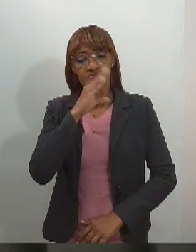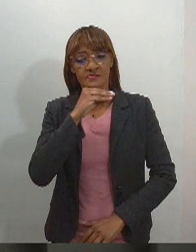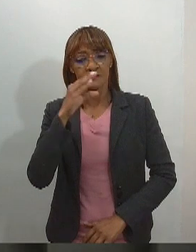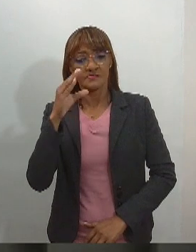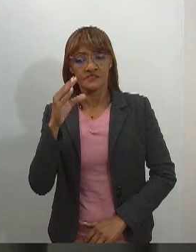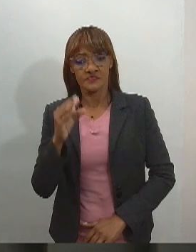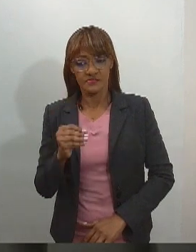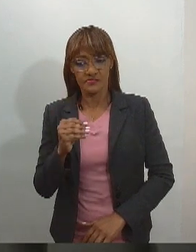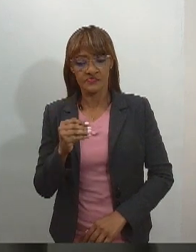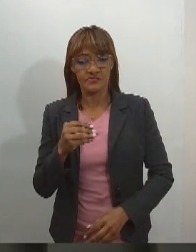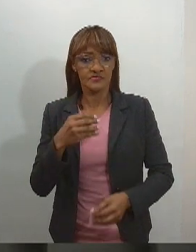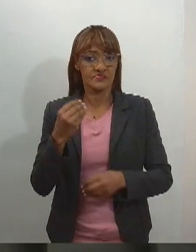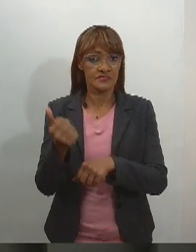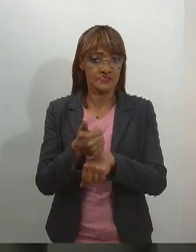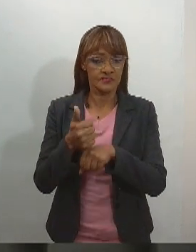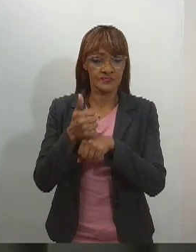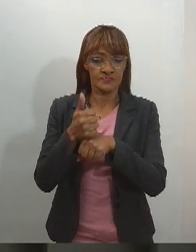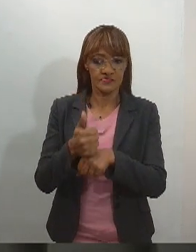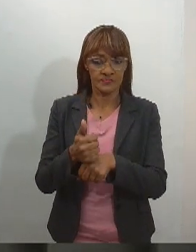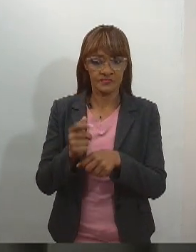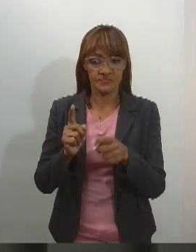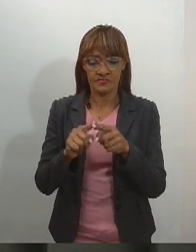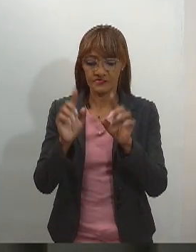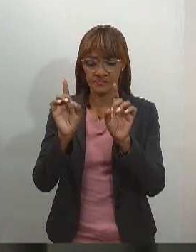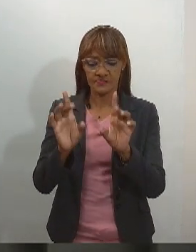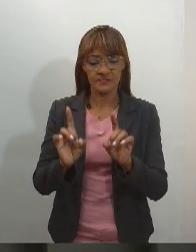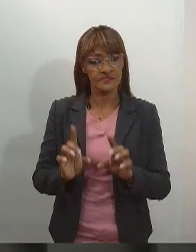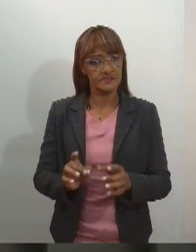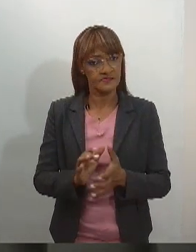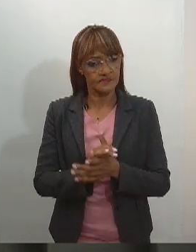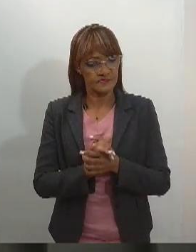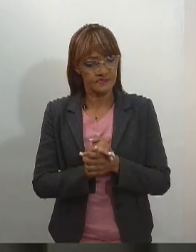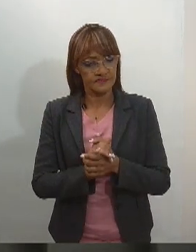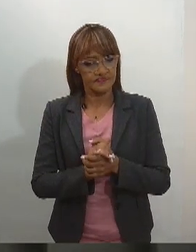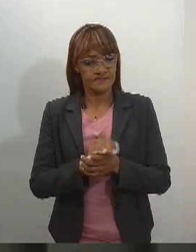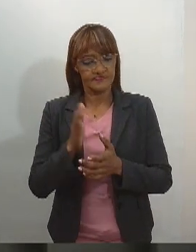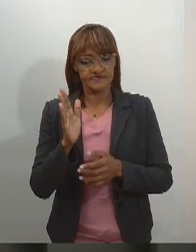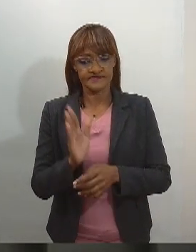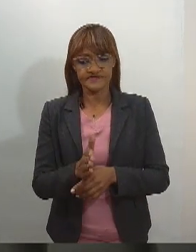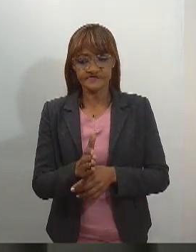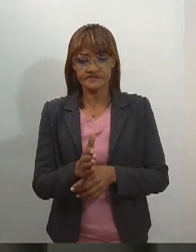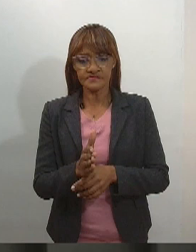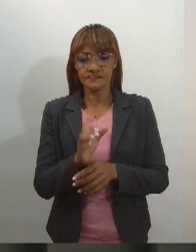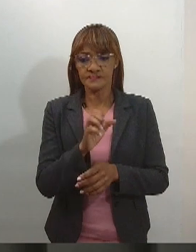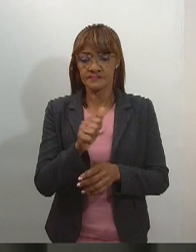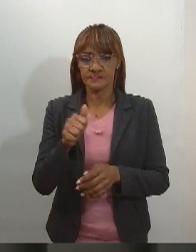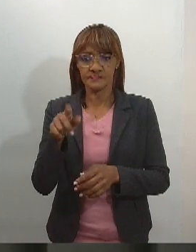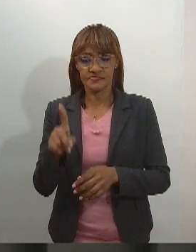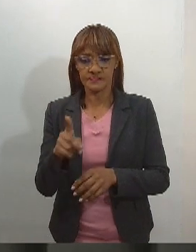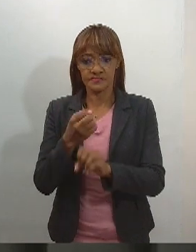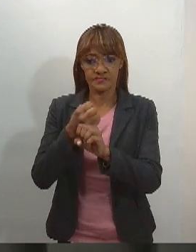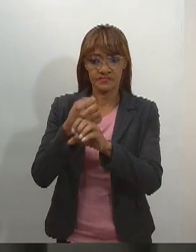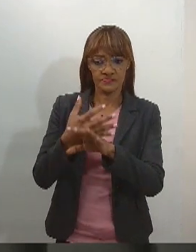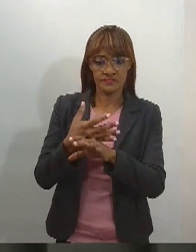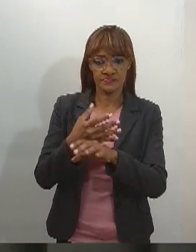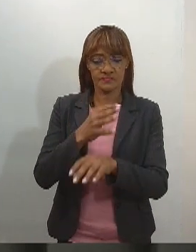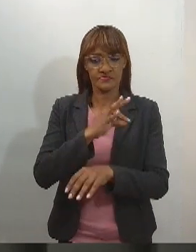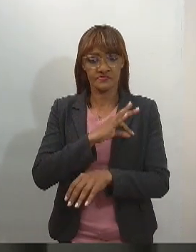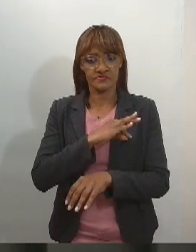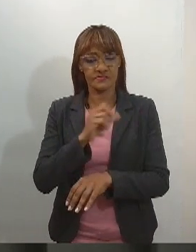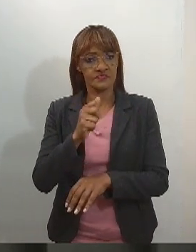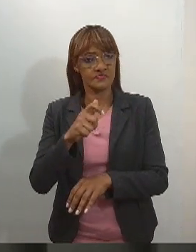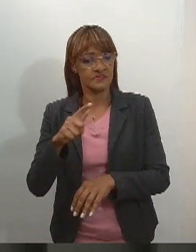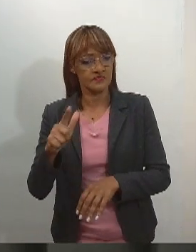especializada e depoimento especial, na modalidade EAD para os policiais civis de Sergipe. O curso terá carga